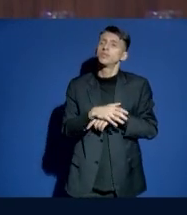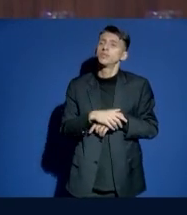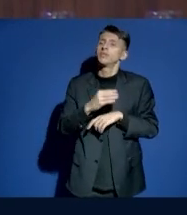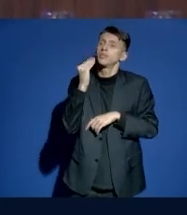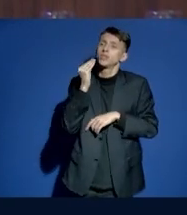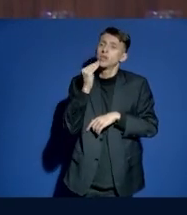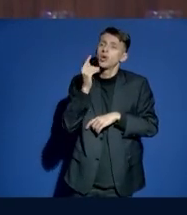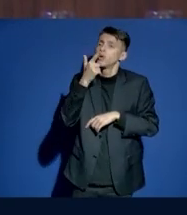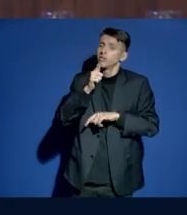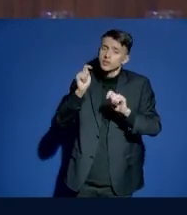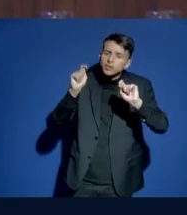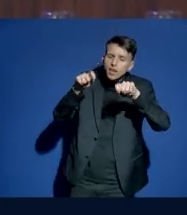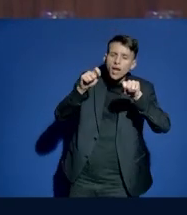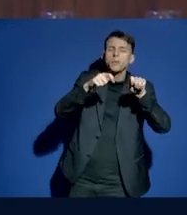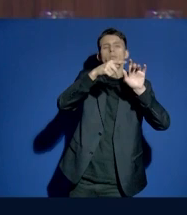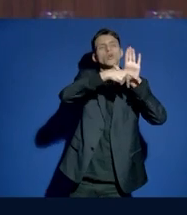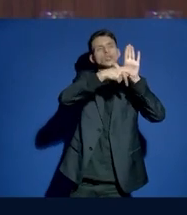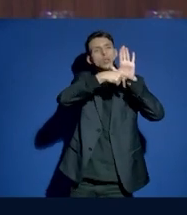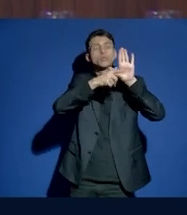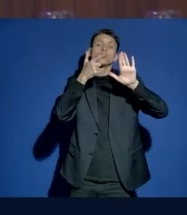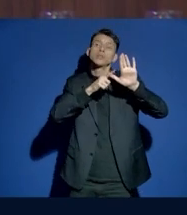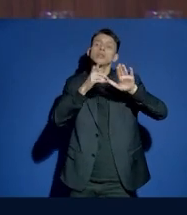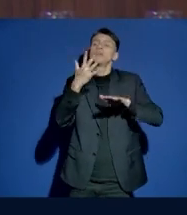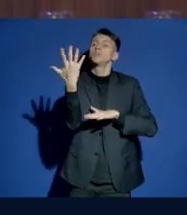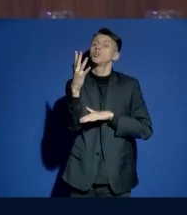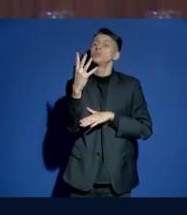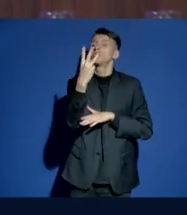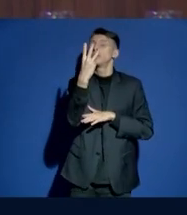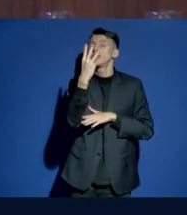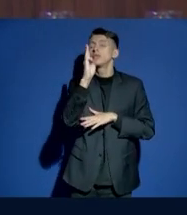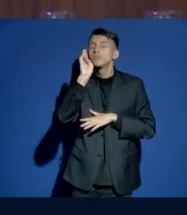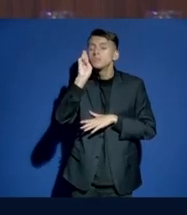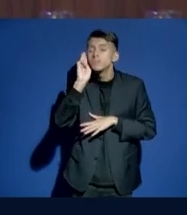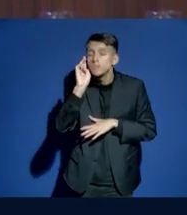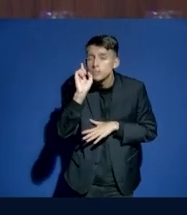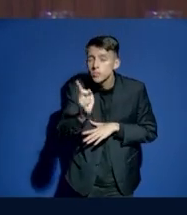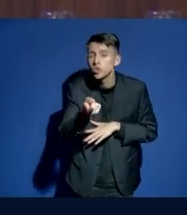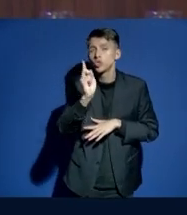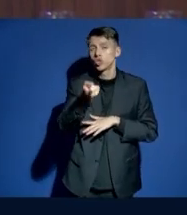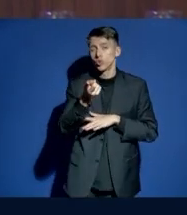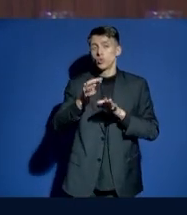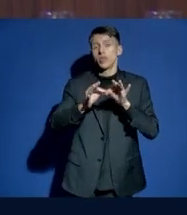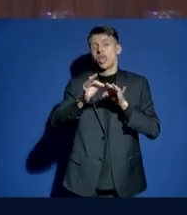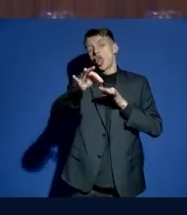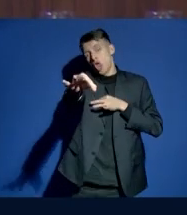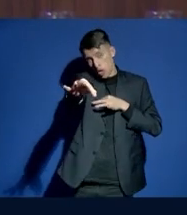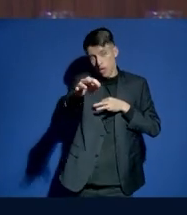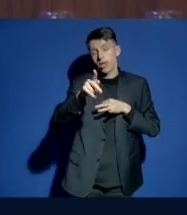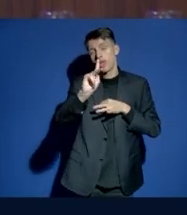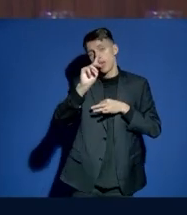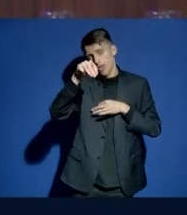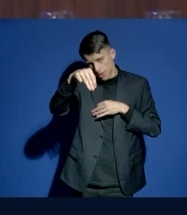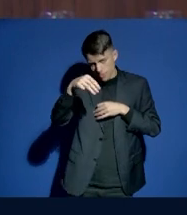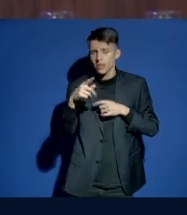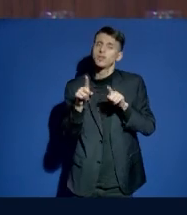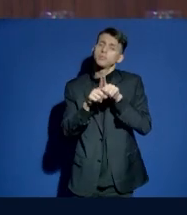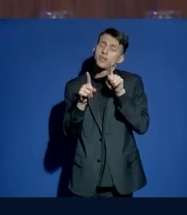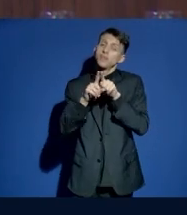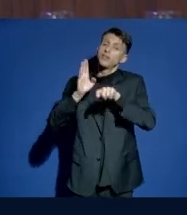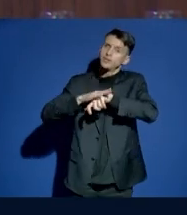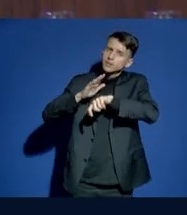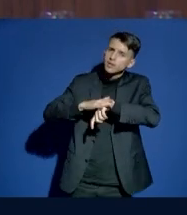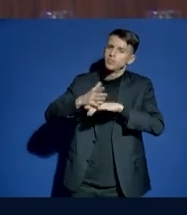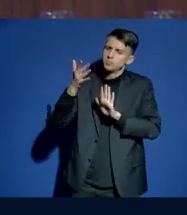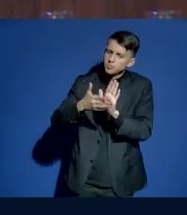viabilizar uma série de projetos então a gente tá falando de quase 3.000 km de concessão a gente tá falando da repotencialização dessa